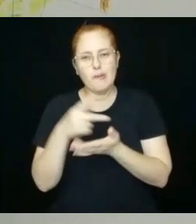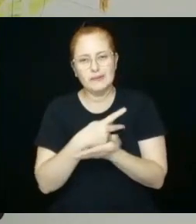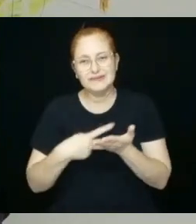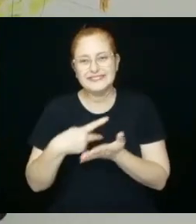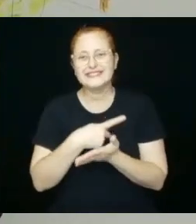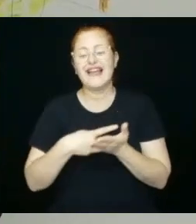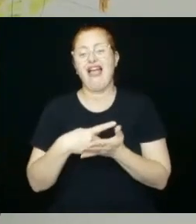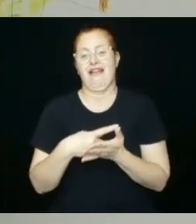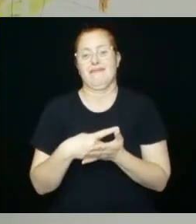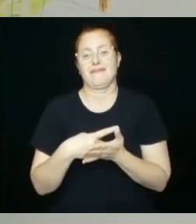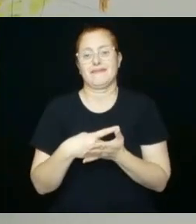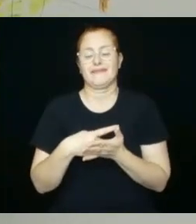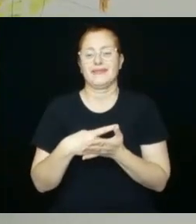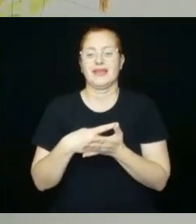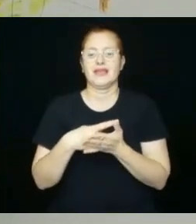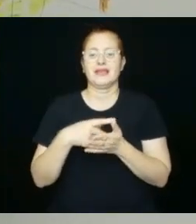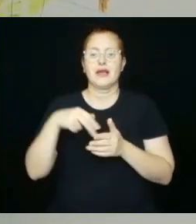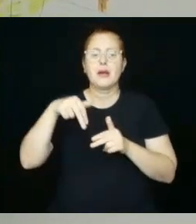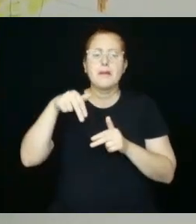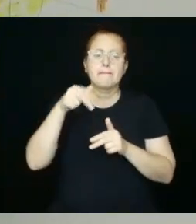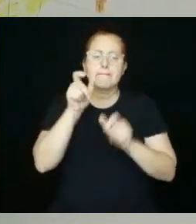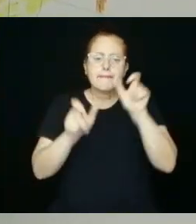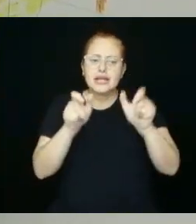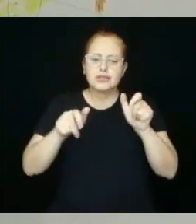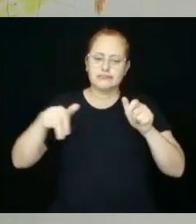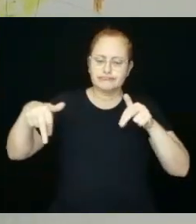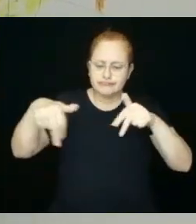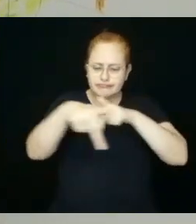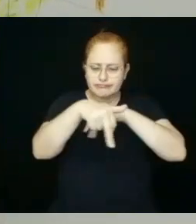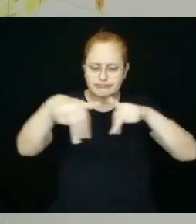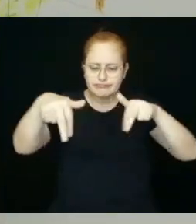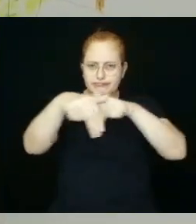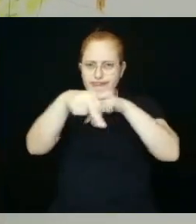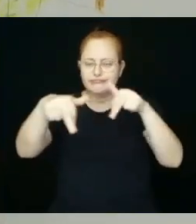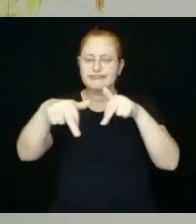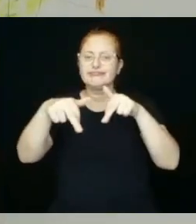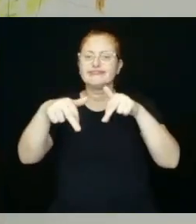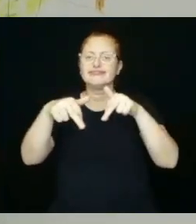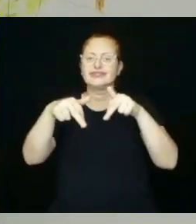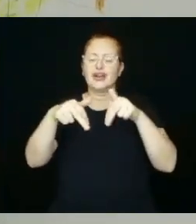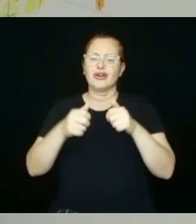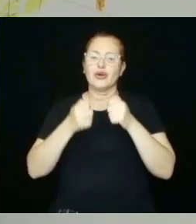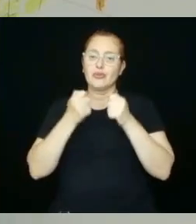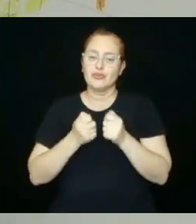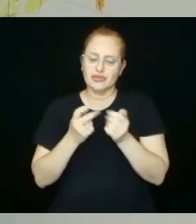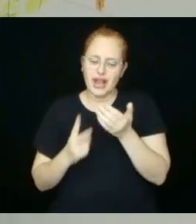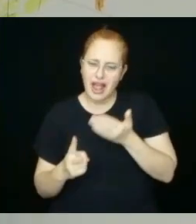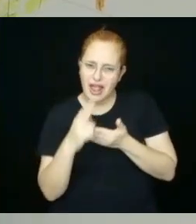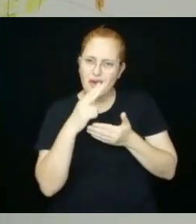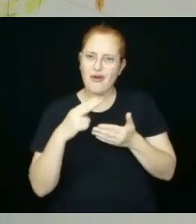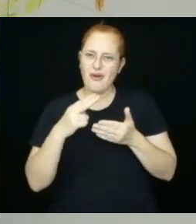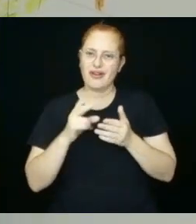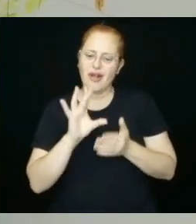desenhos, os pedestres me pareciam figuras que eu poderia recortar e colar em outros